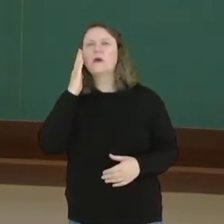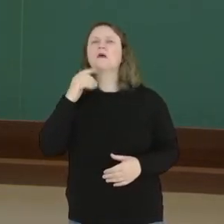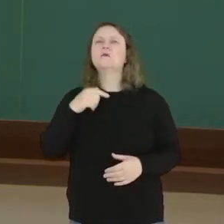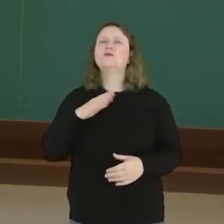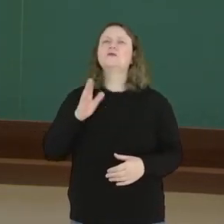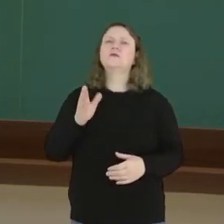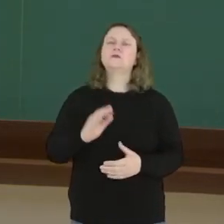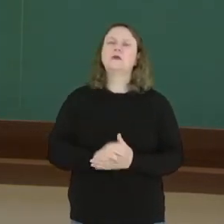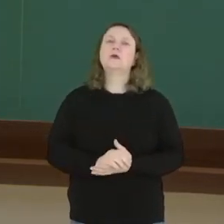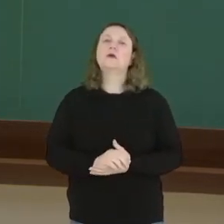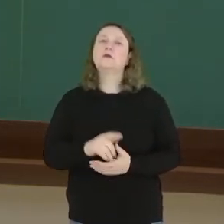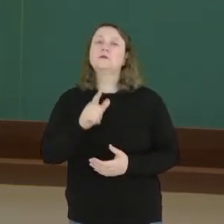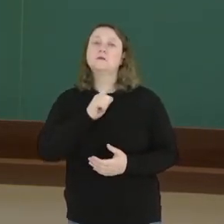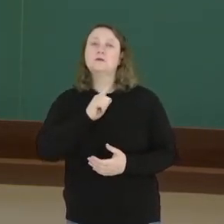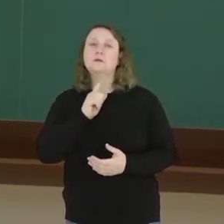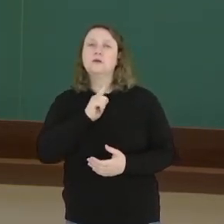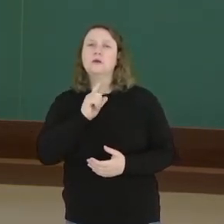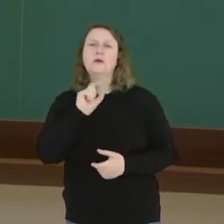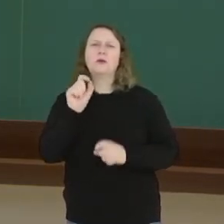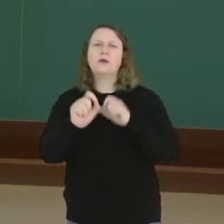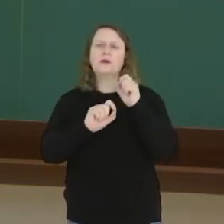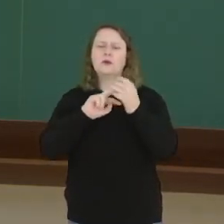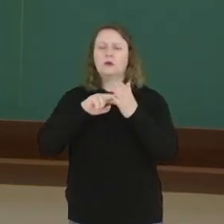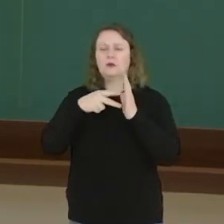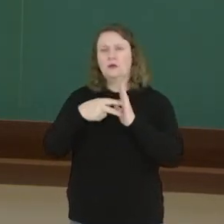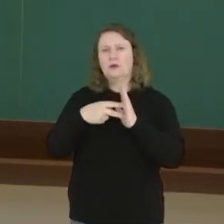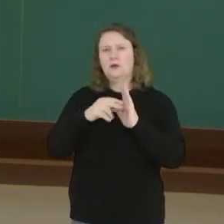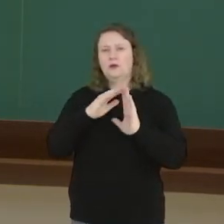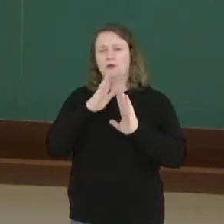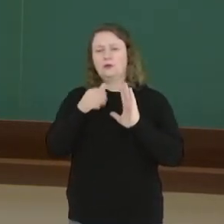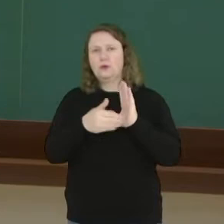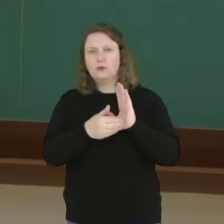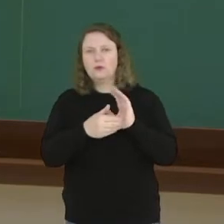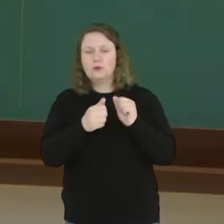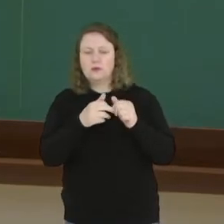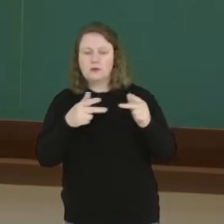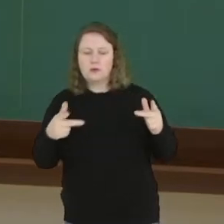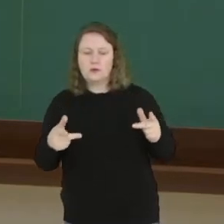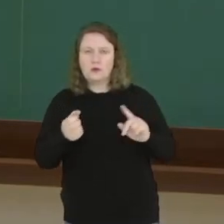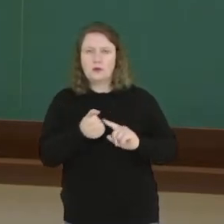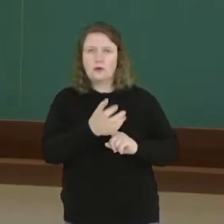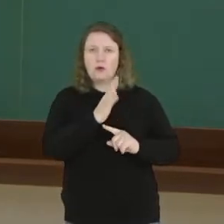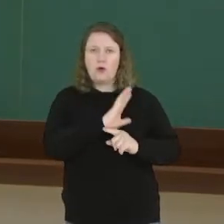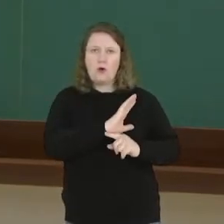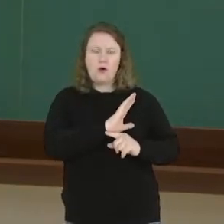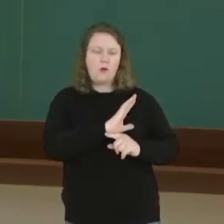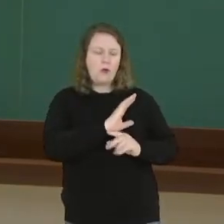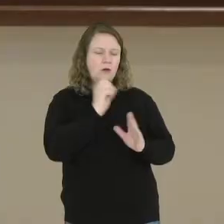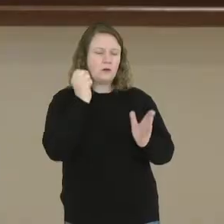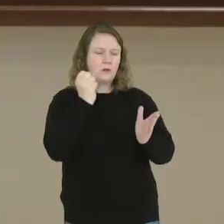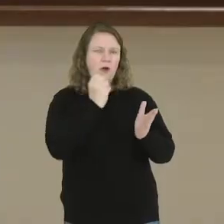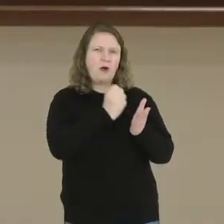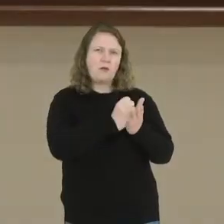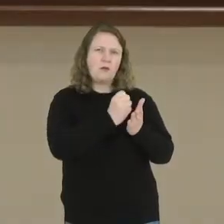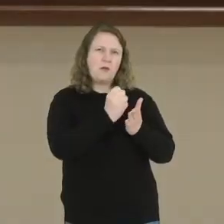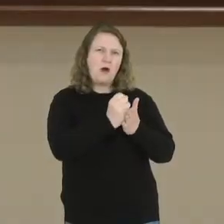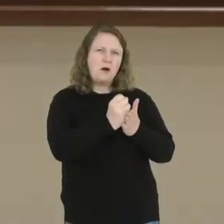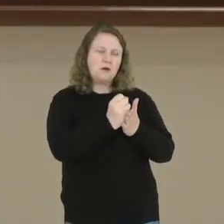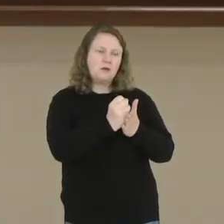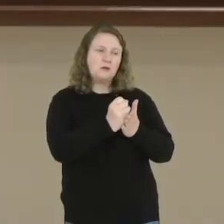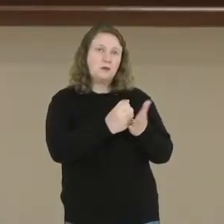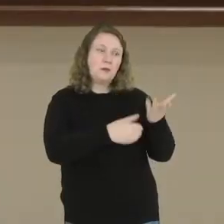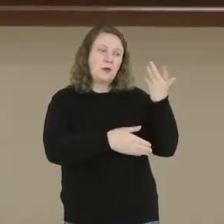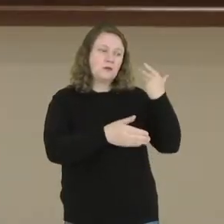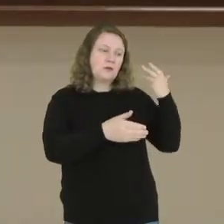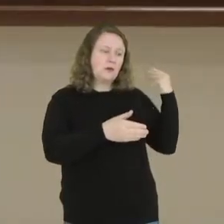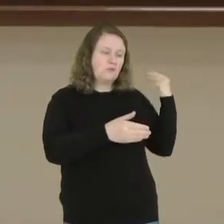sei! Vai, fala aí, que é uma fonte histórica. É tudo aquilo, professor, que os romanos deixaram no passado. Muito bem, ou melhor,